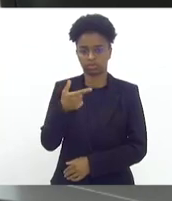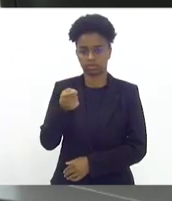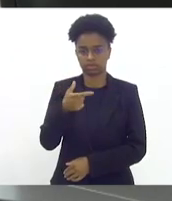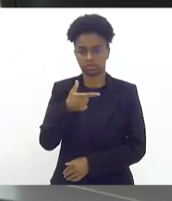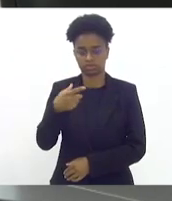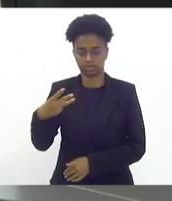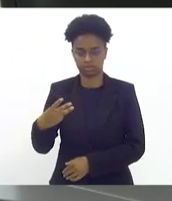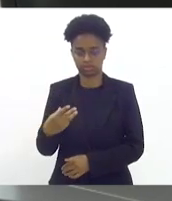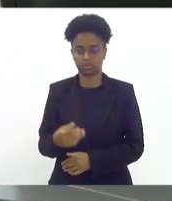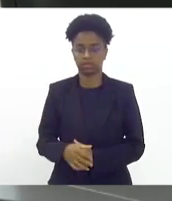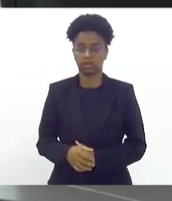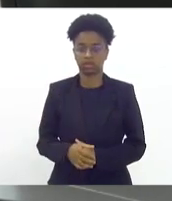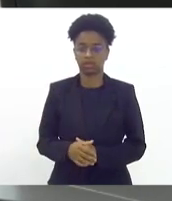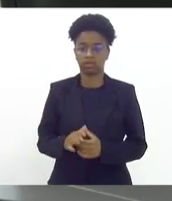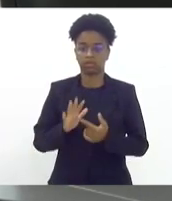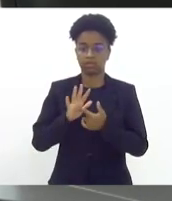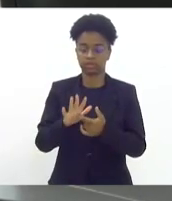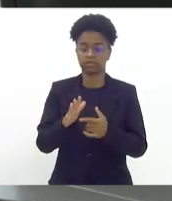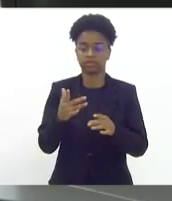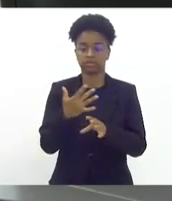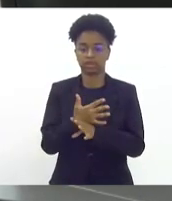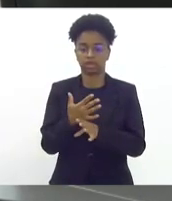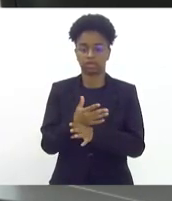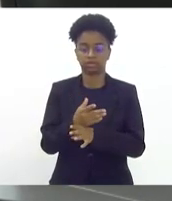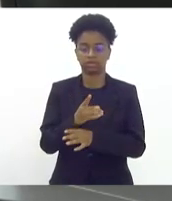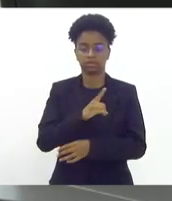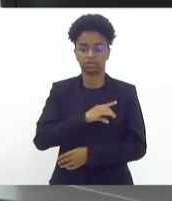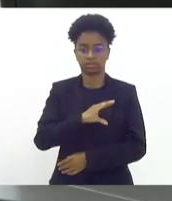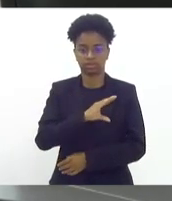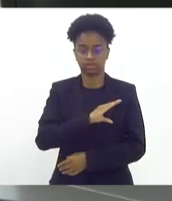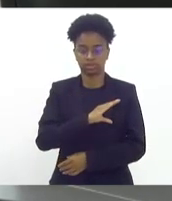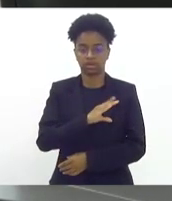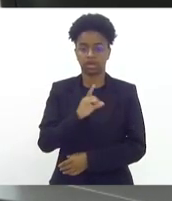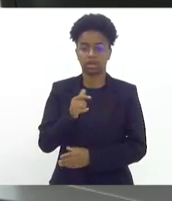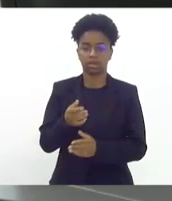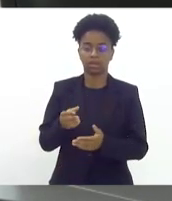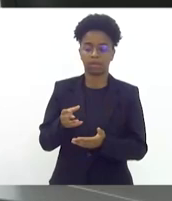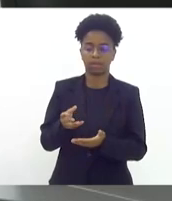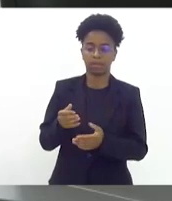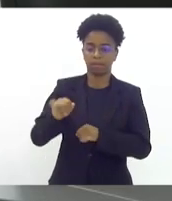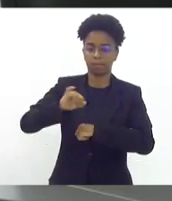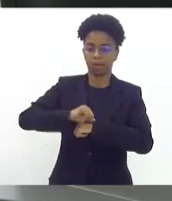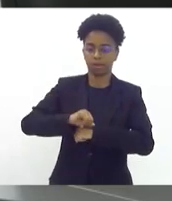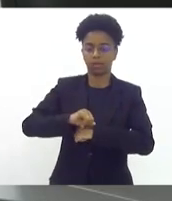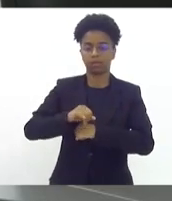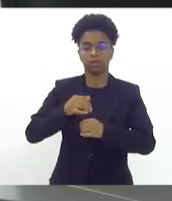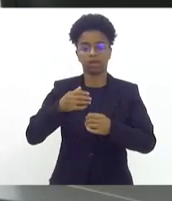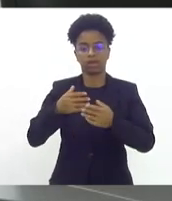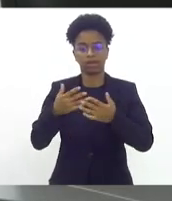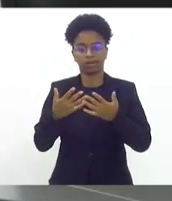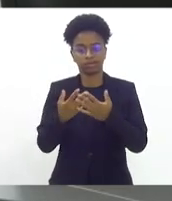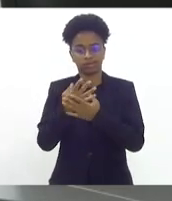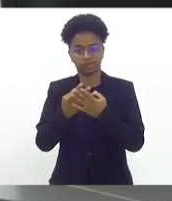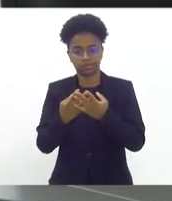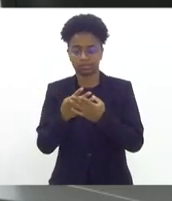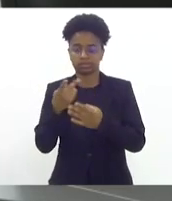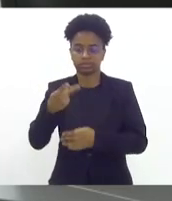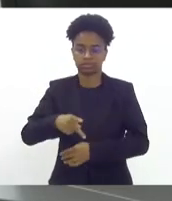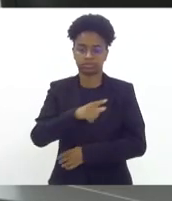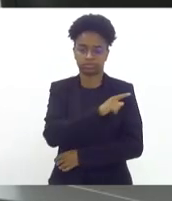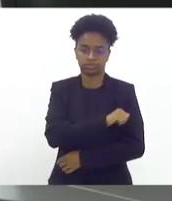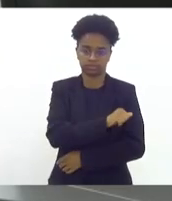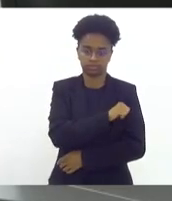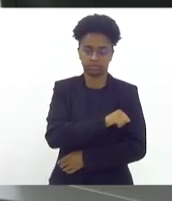Reis, que declara a cidade de Duque de Caxias como a capital do polo têxtil malhas do estado do Rio de Janeiro. Parecer do deputado Filipinho Raves é pela